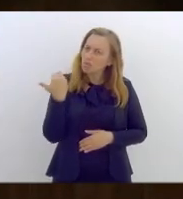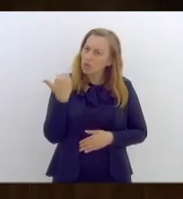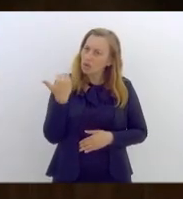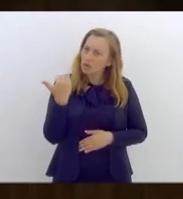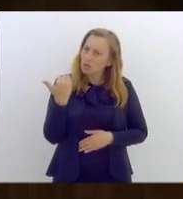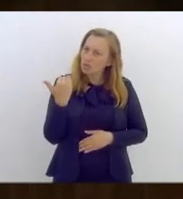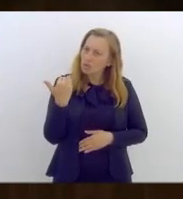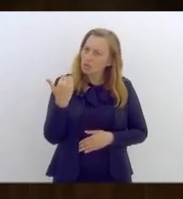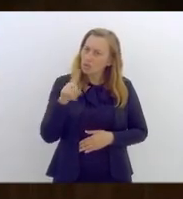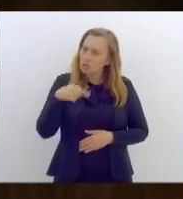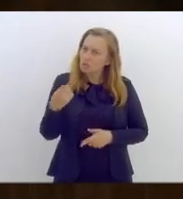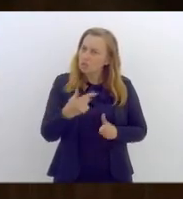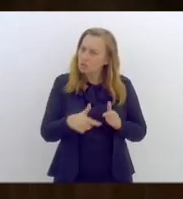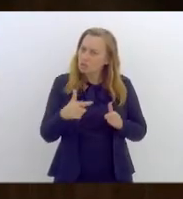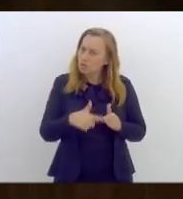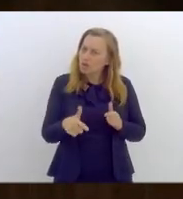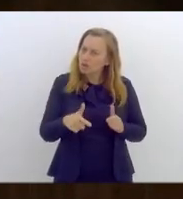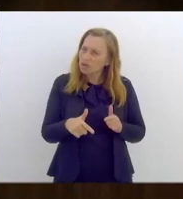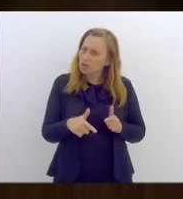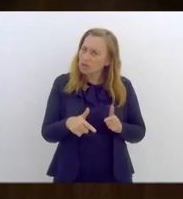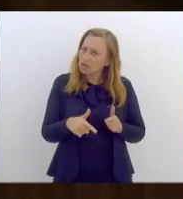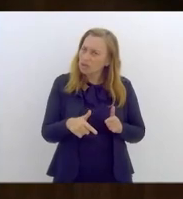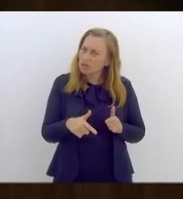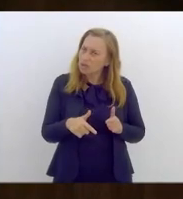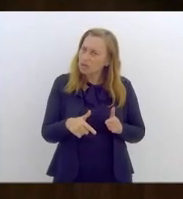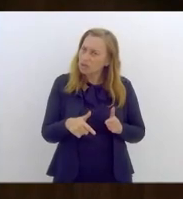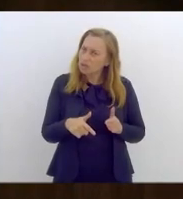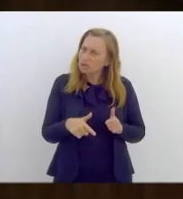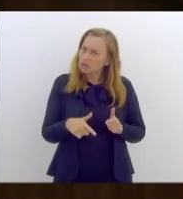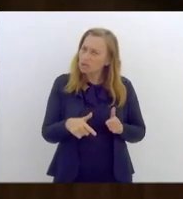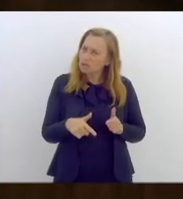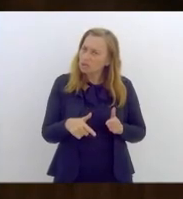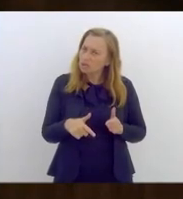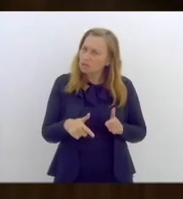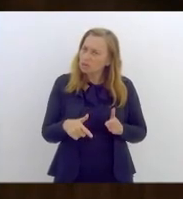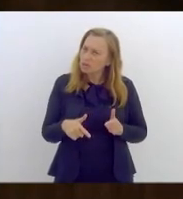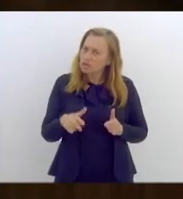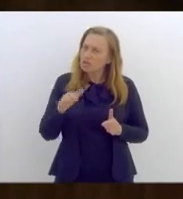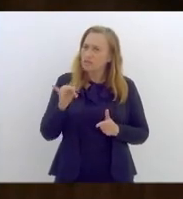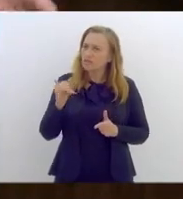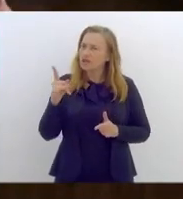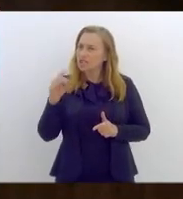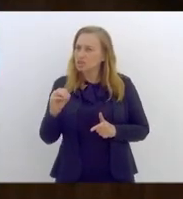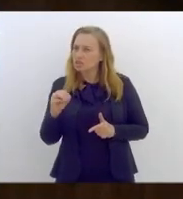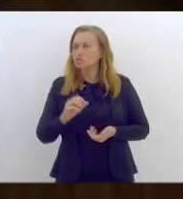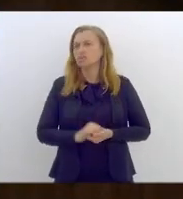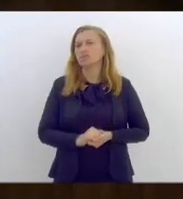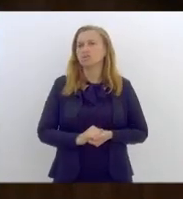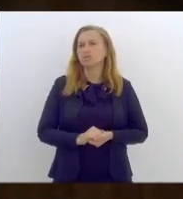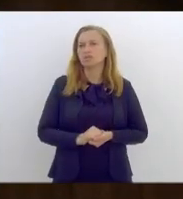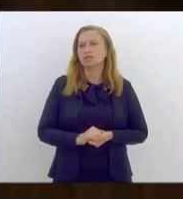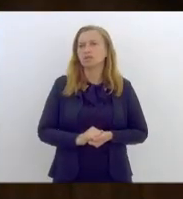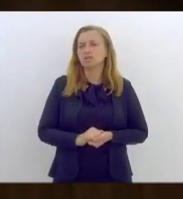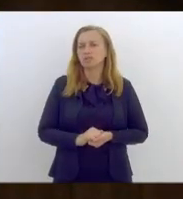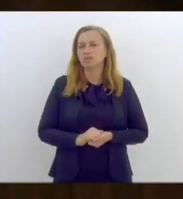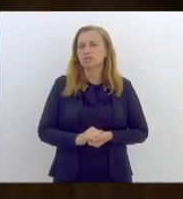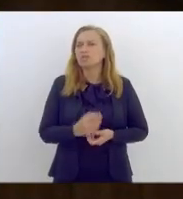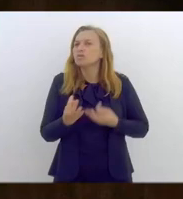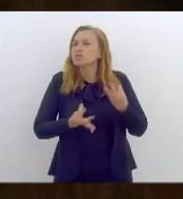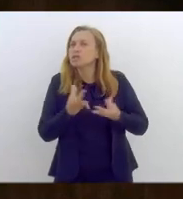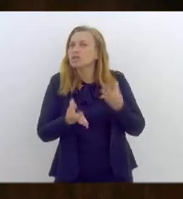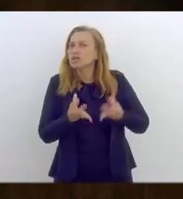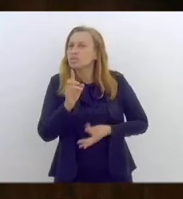grau dois tava até aí usar o Deodato não é o dois não mata e o tratamento